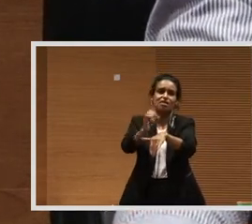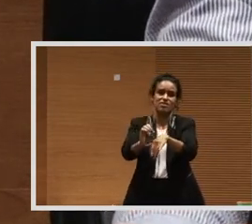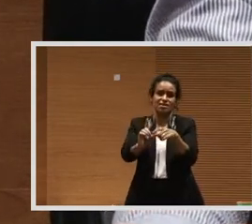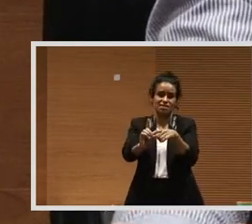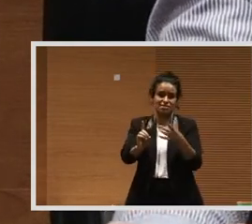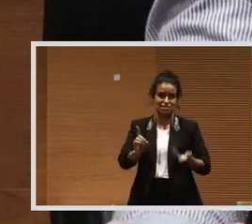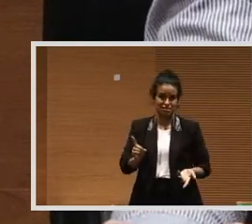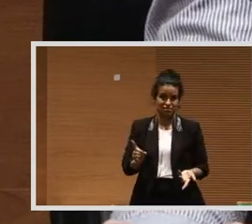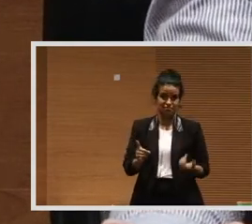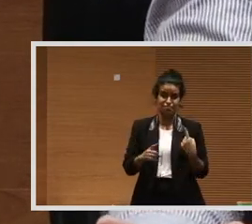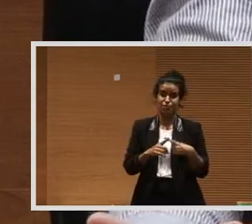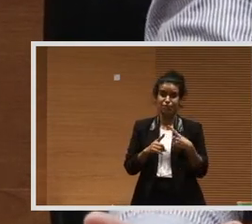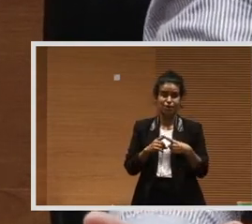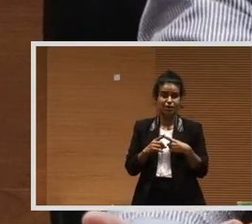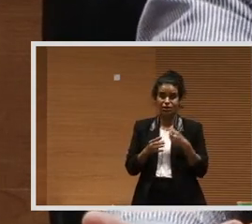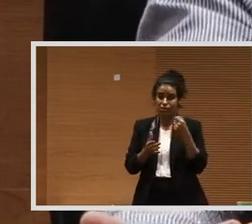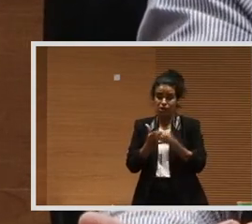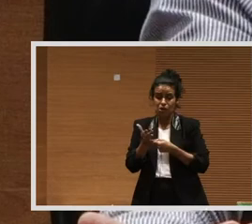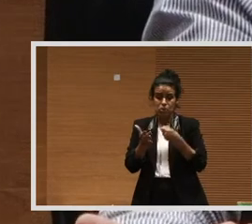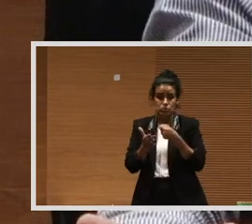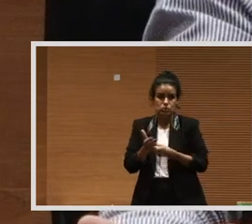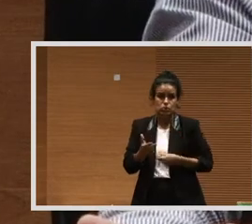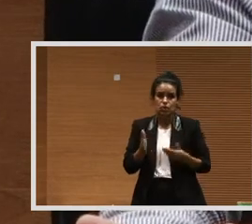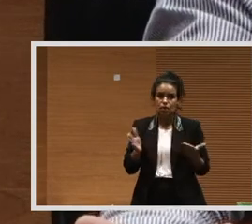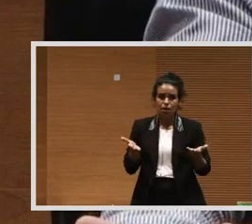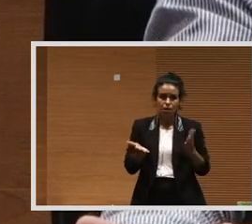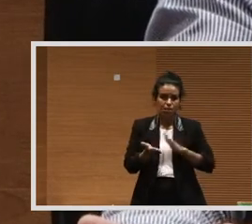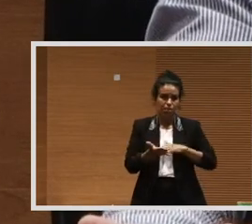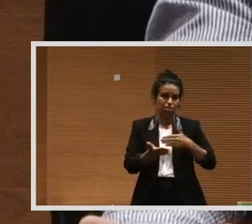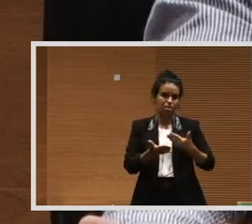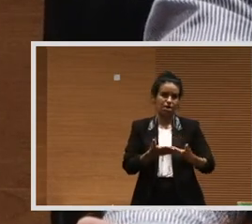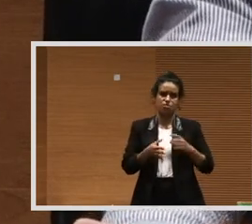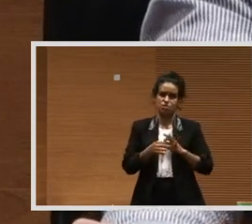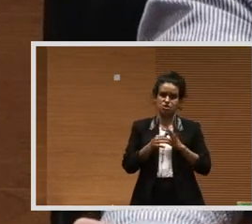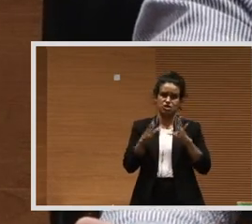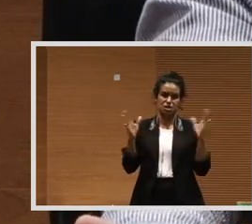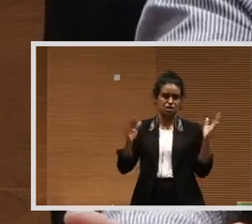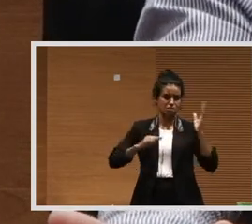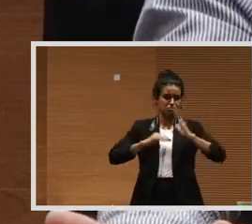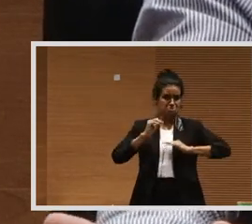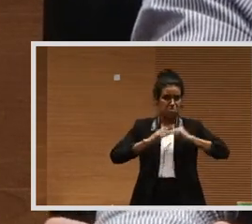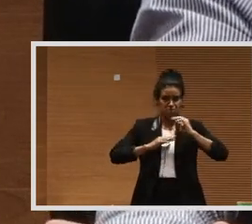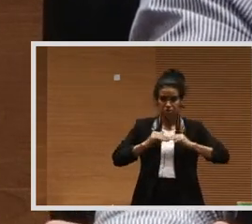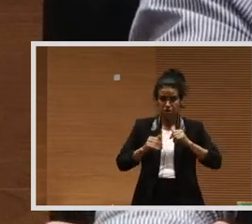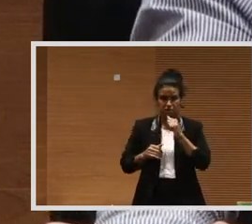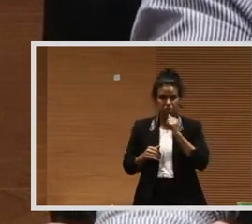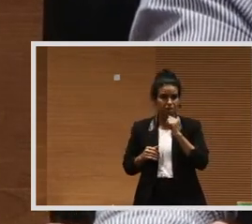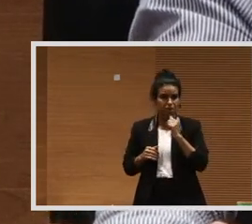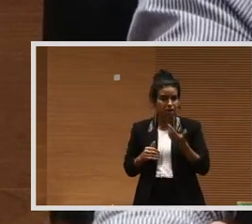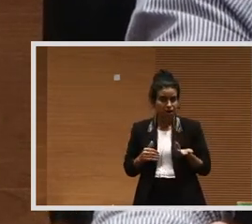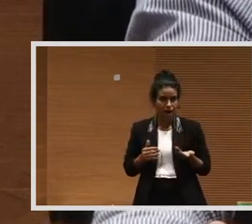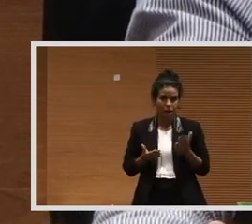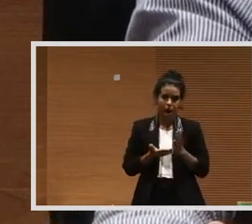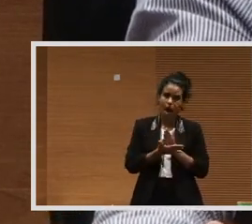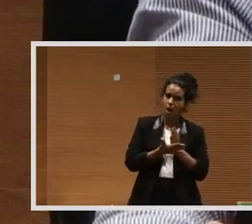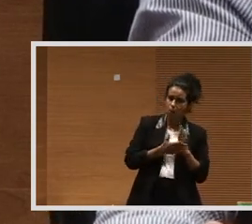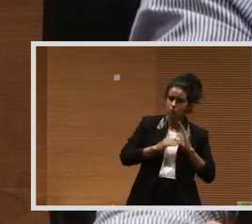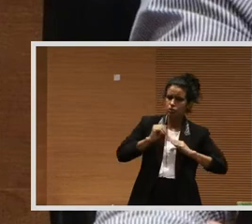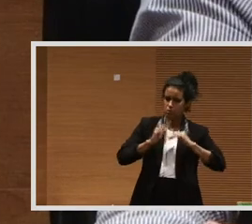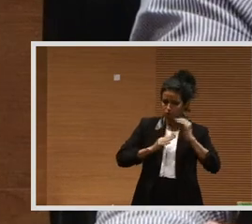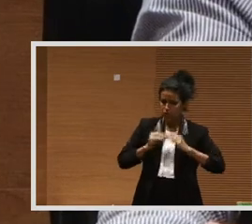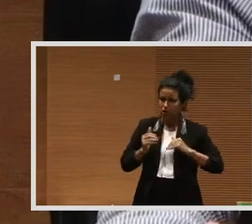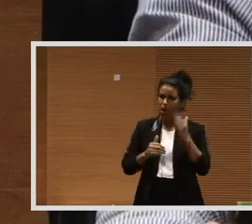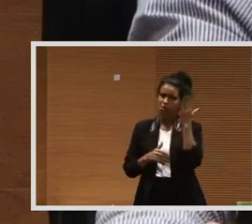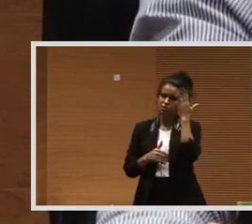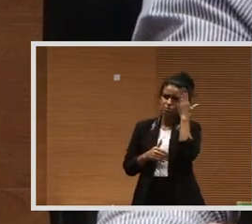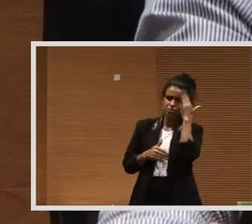pela convenção, a gente tem intérprete de Libras disponível no serviço, ou que os profissionais, alguns dos profissionais da equipe têm alguma